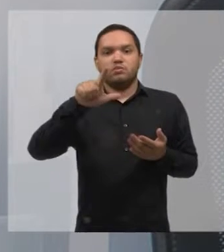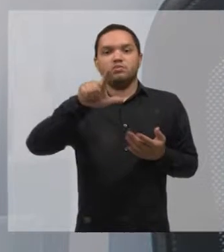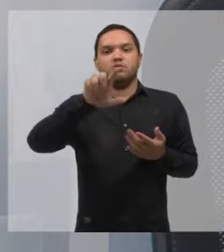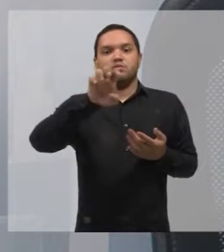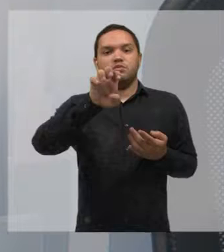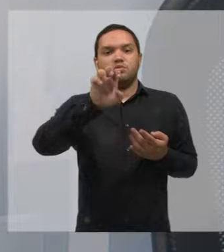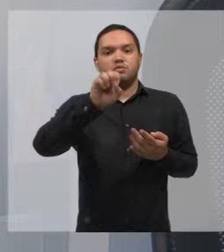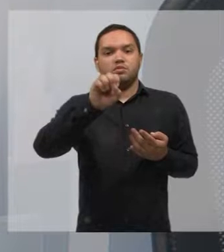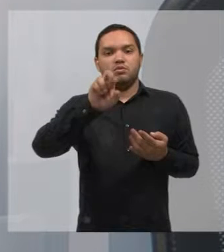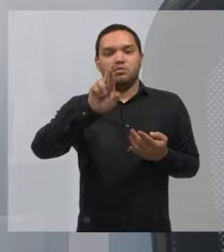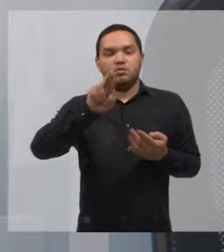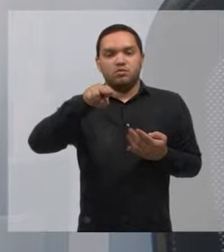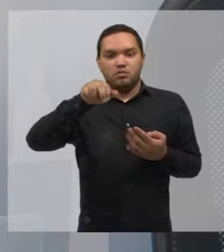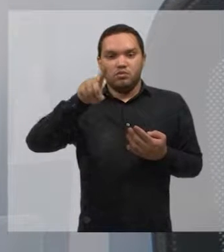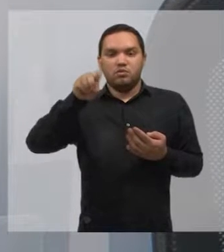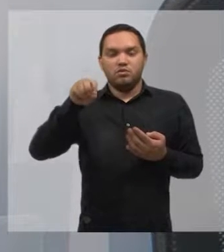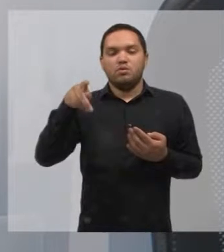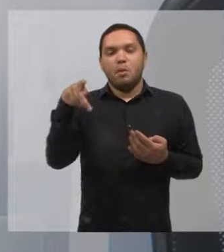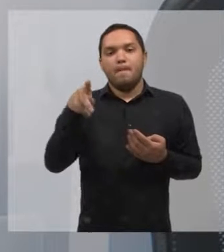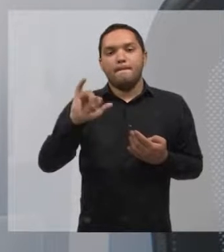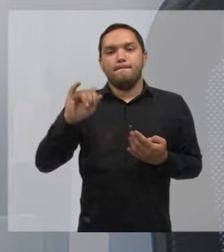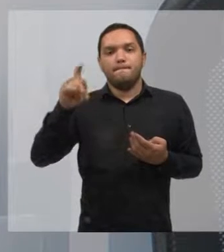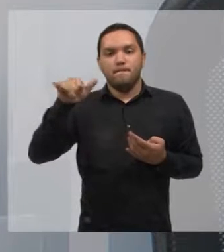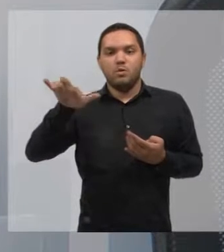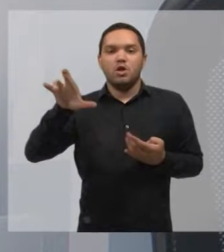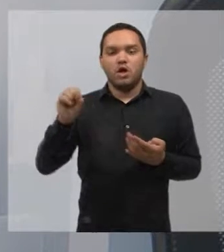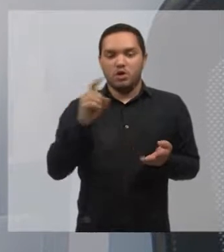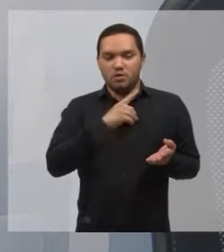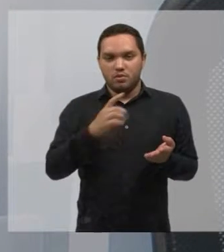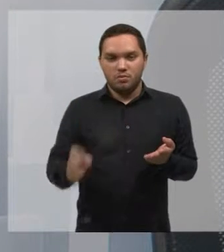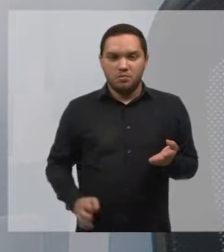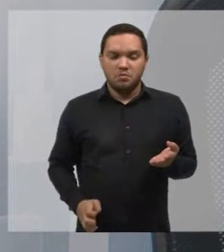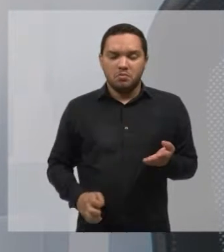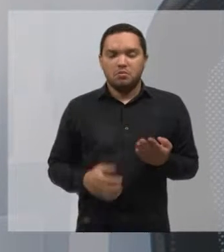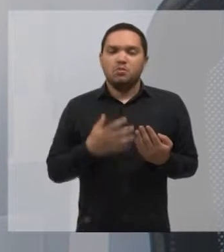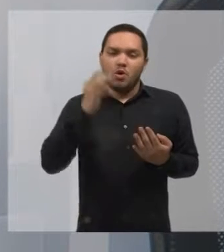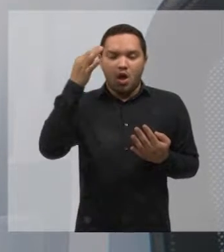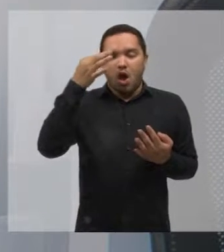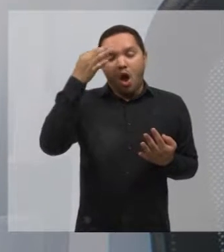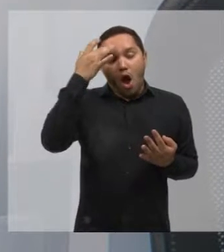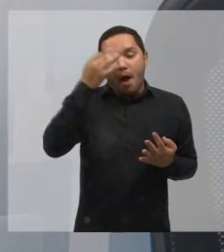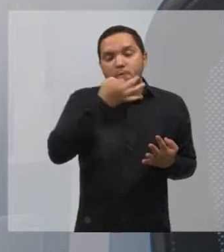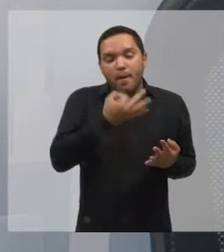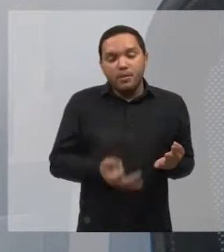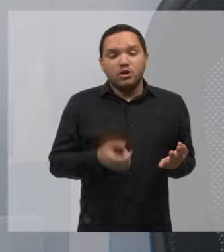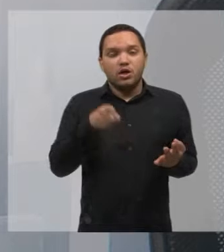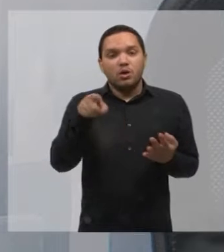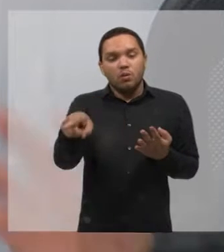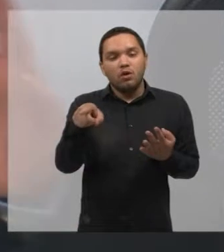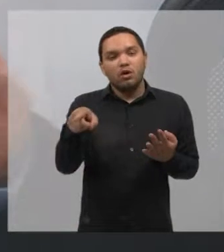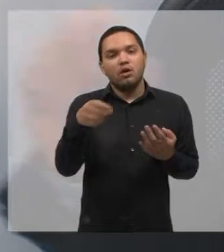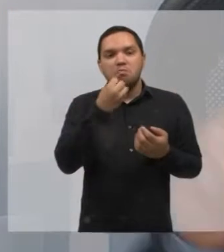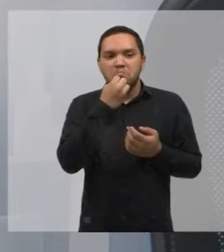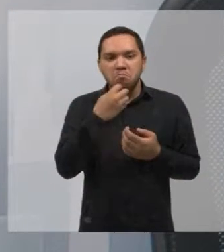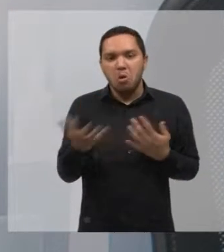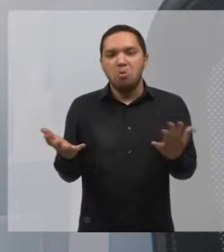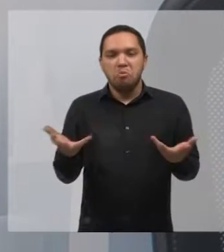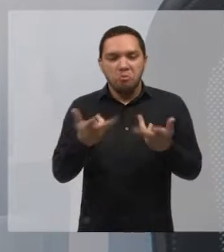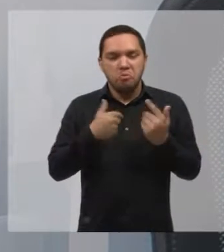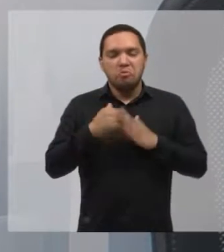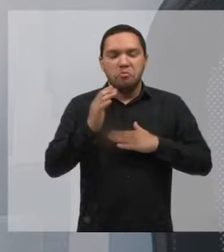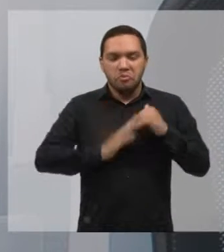né? Que, na minha avaliação, tem sido mostrado um político hábil nos bastidores. Mas é